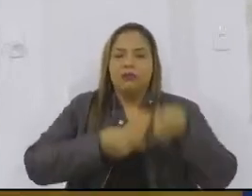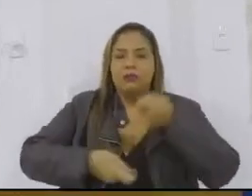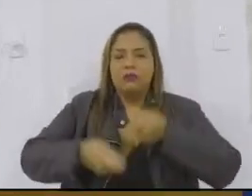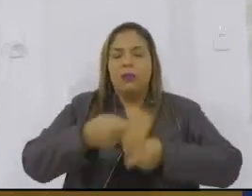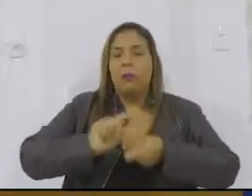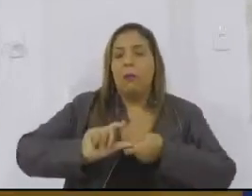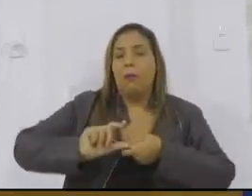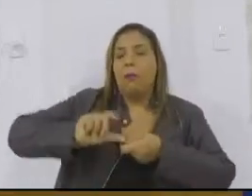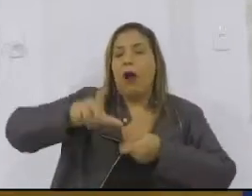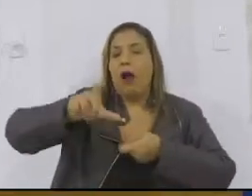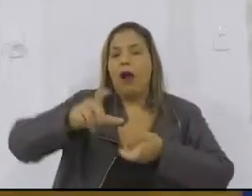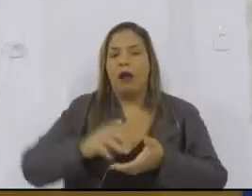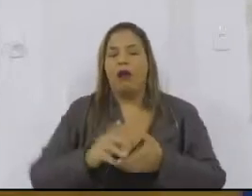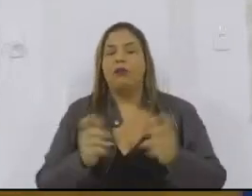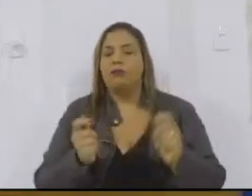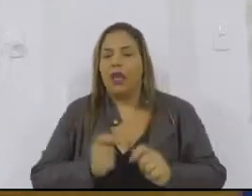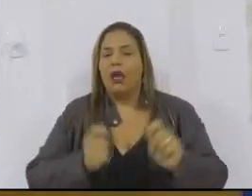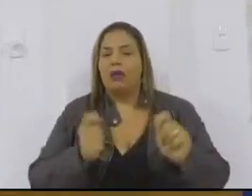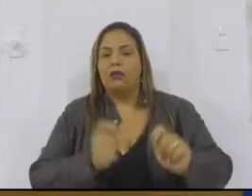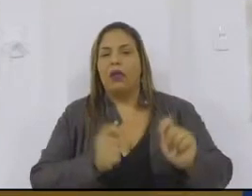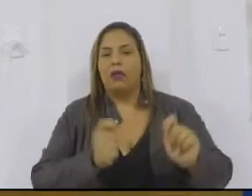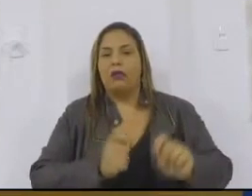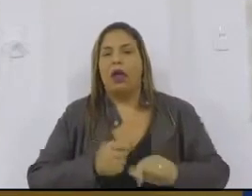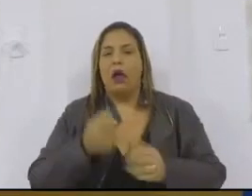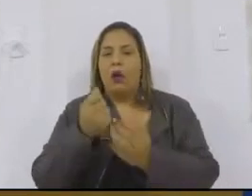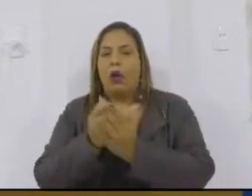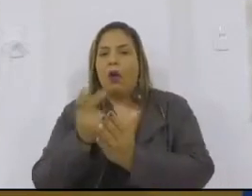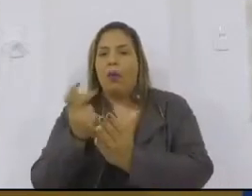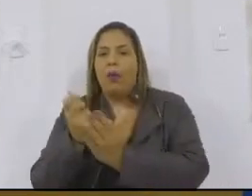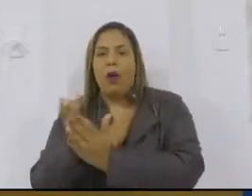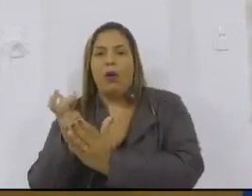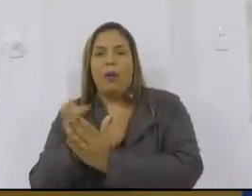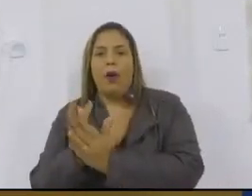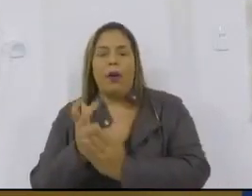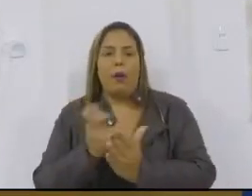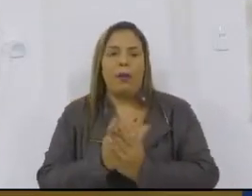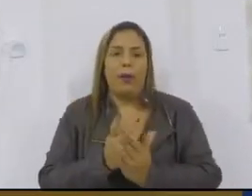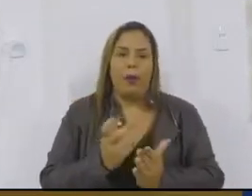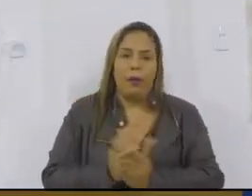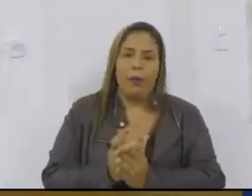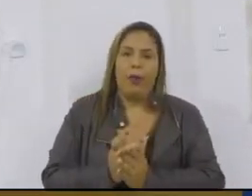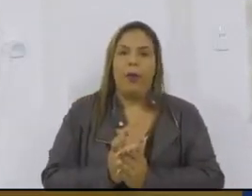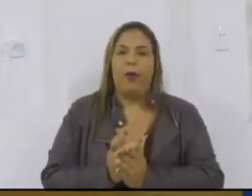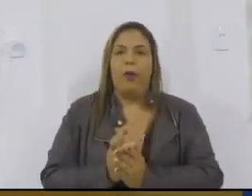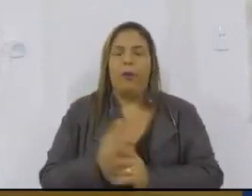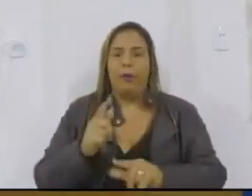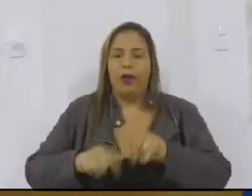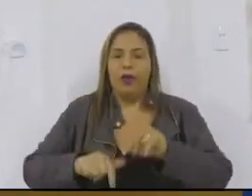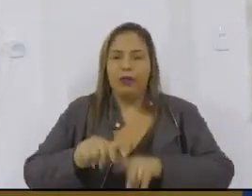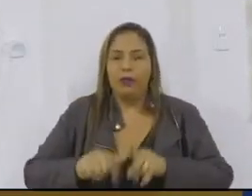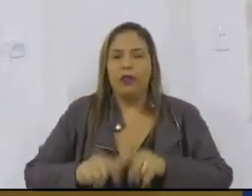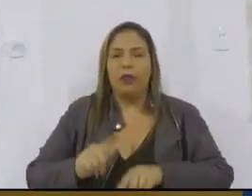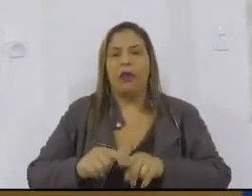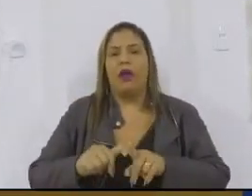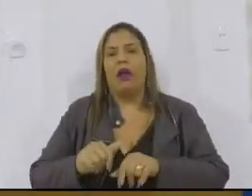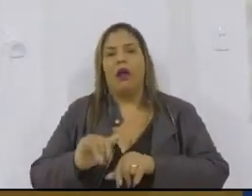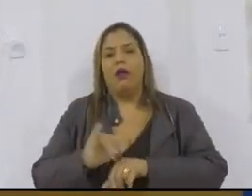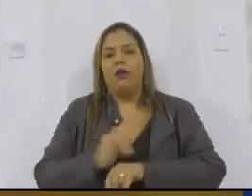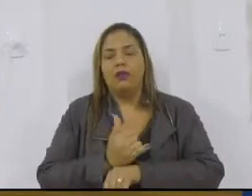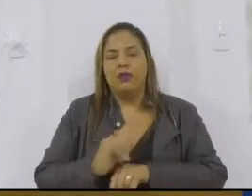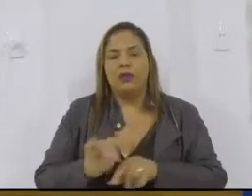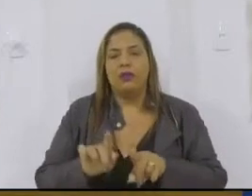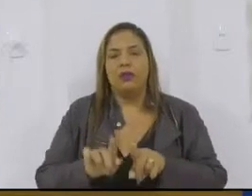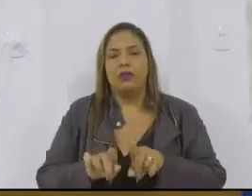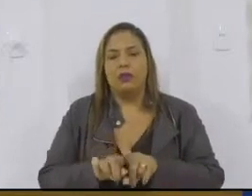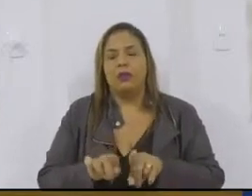que consegue adquirir manilhamento, tem uma mão de obra, maior mão de obra do município, e hoje conta com uma